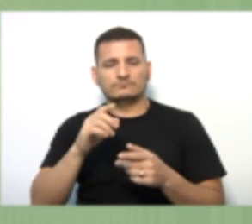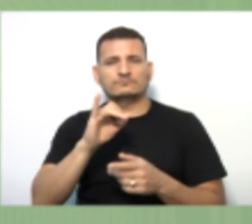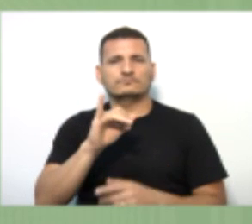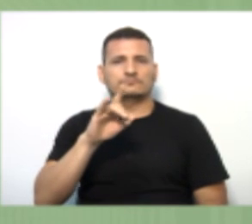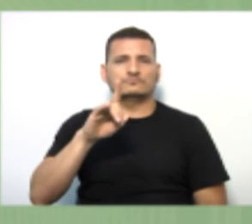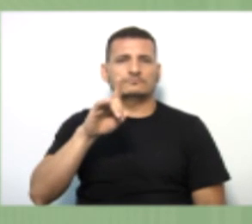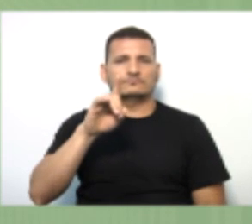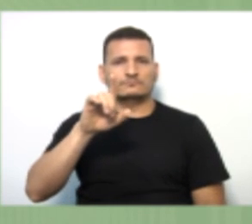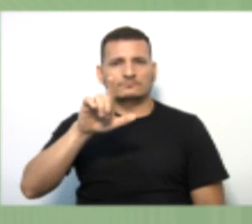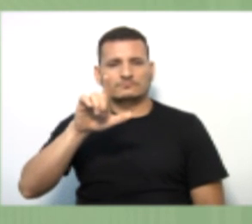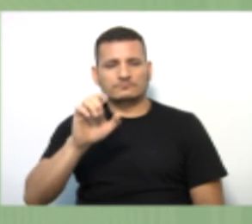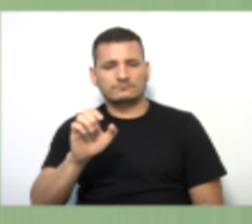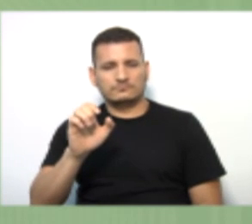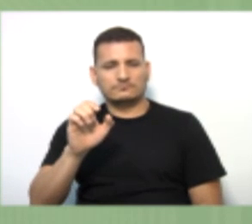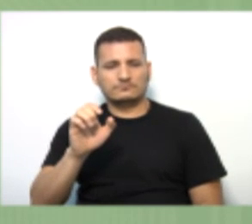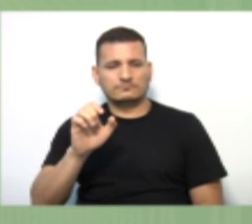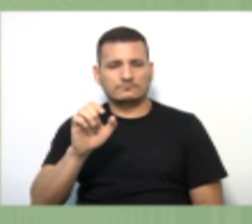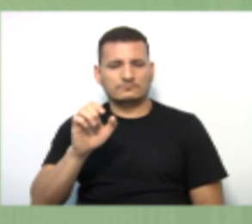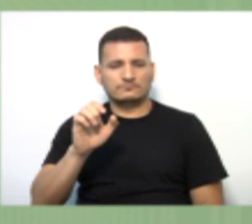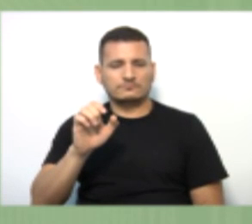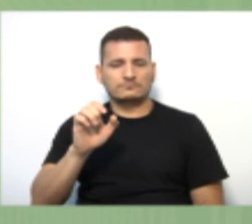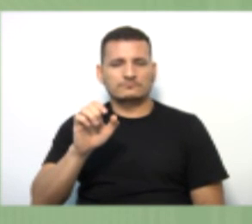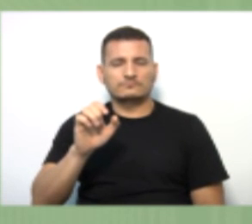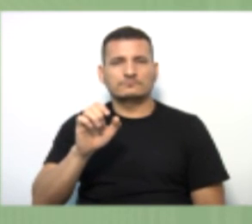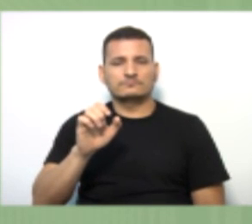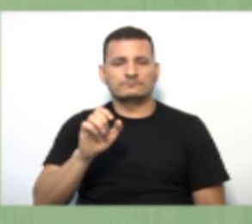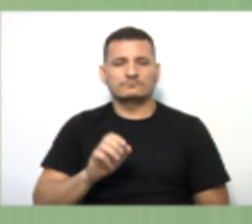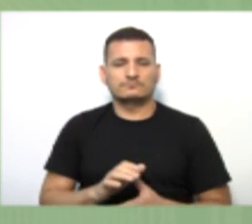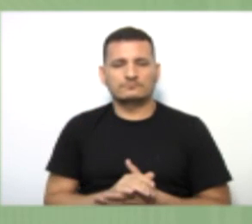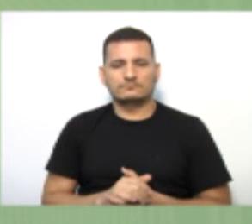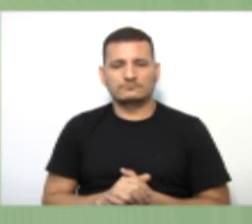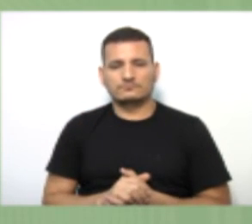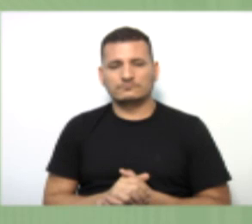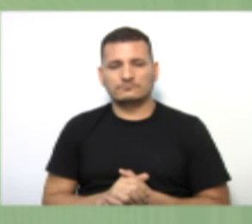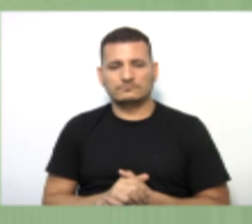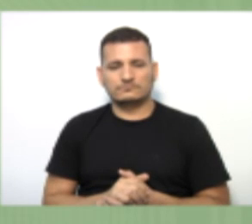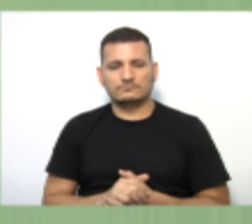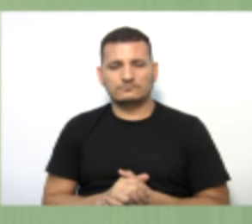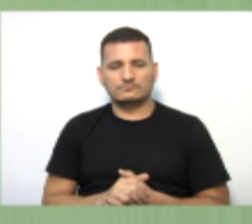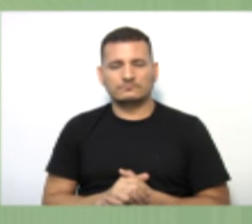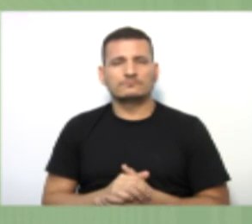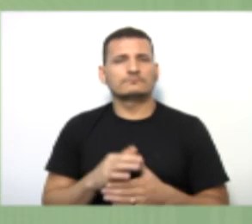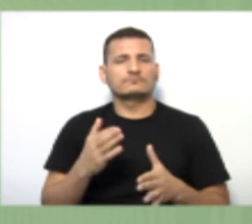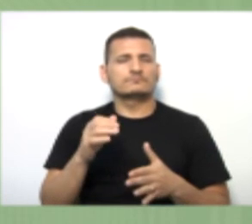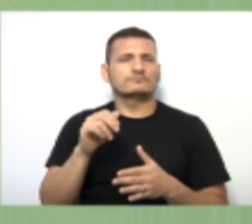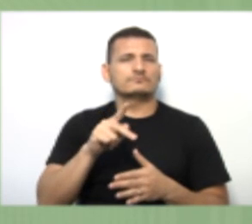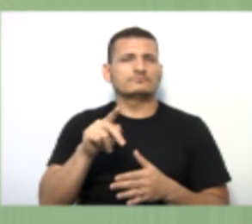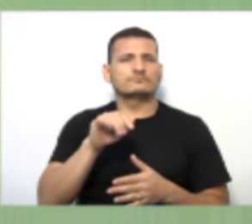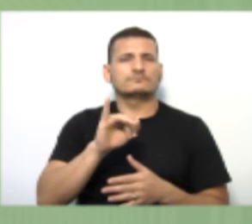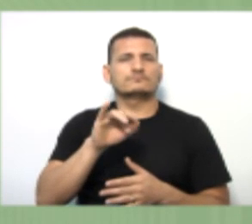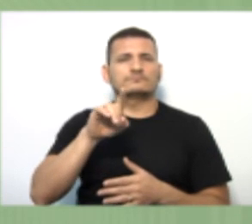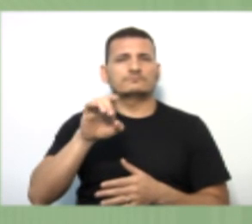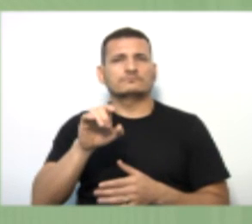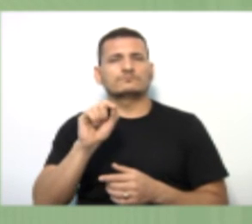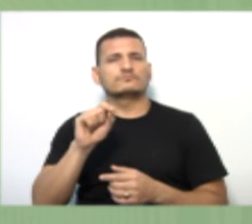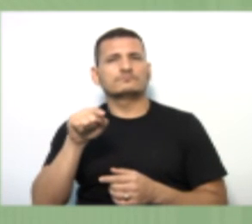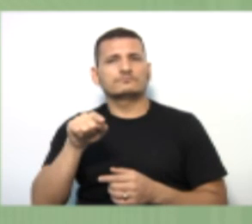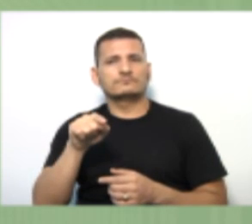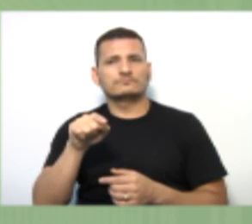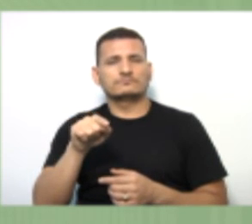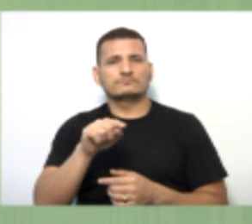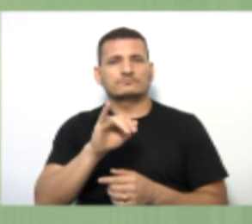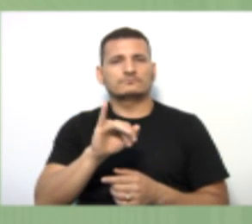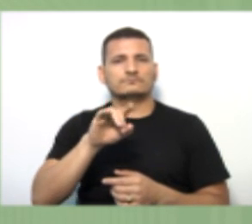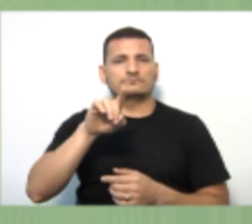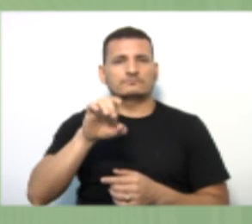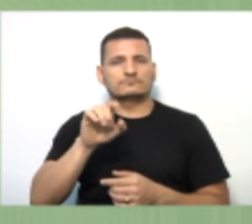ideia do terminal A do Python, que é o idle. Tá? E professor, o que são IDEs? Professor, não sei o que é isso. IDEs